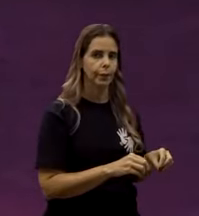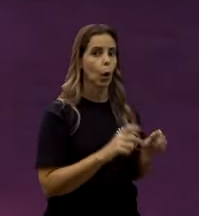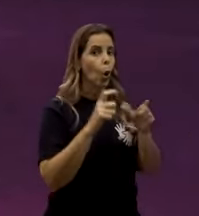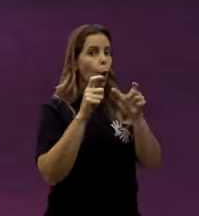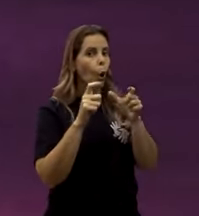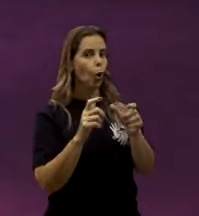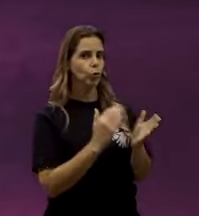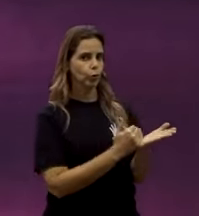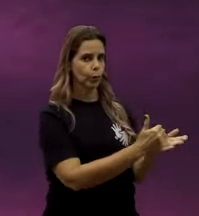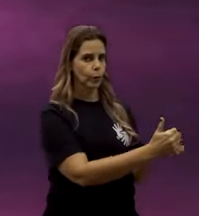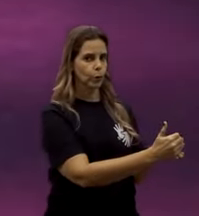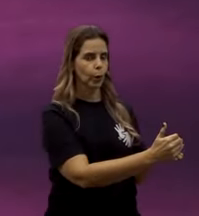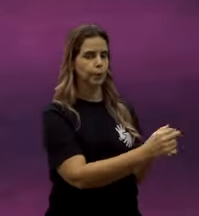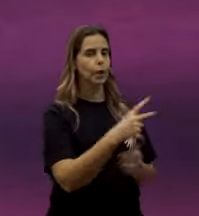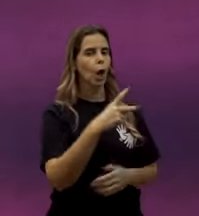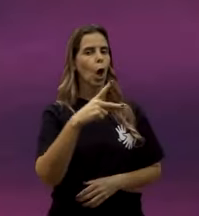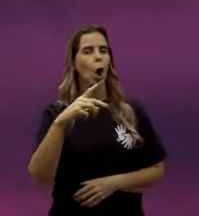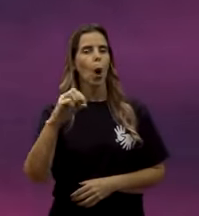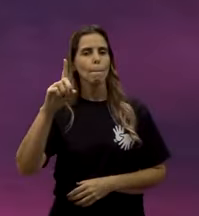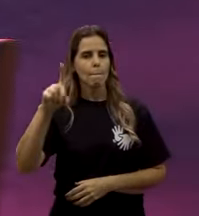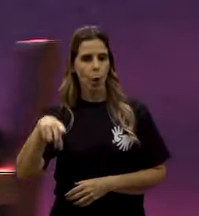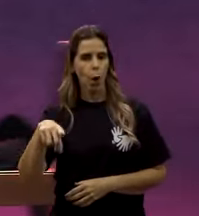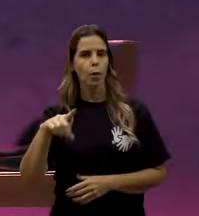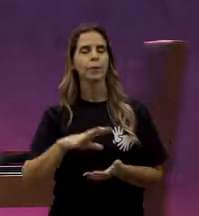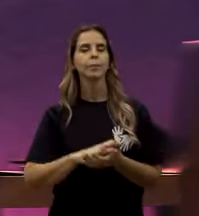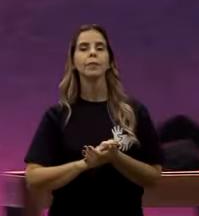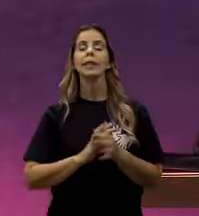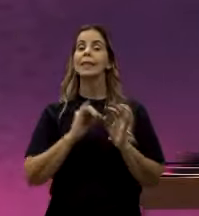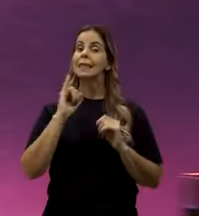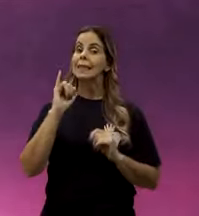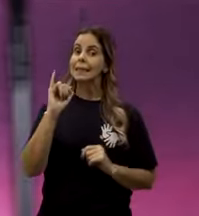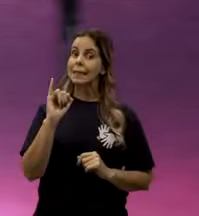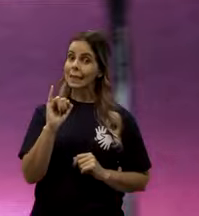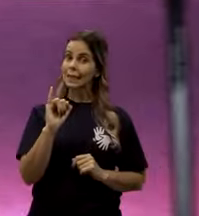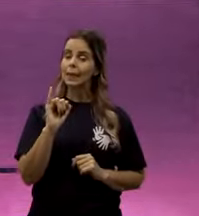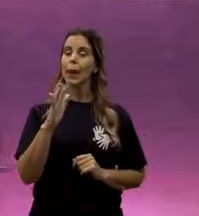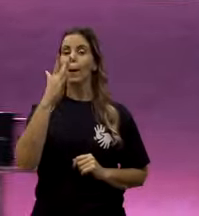se o corpo Veio do pó pro pó vai voltar mas quem veio do céu